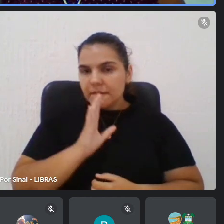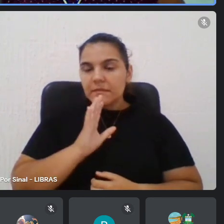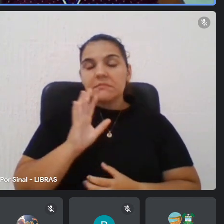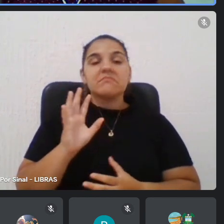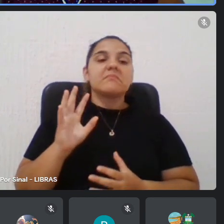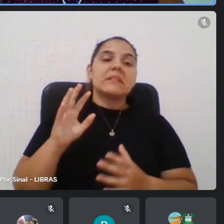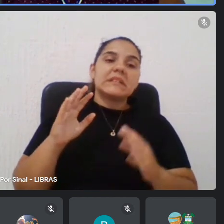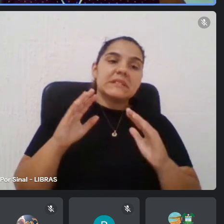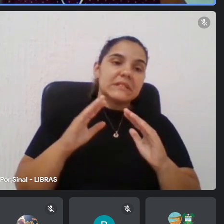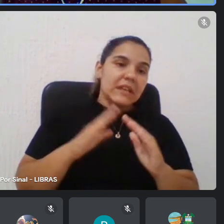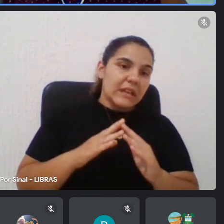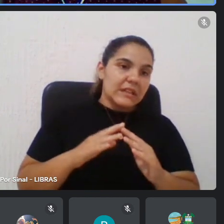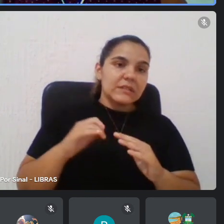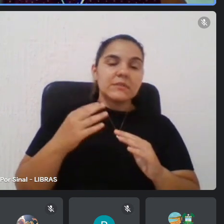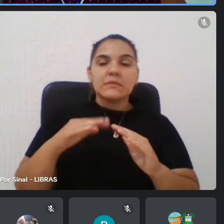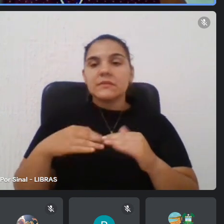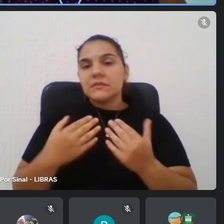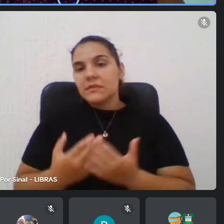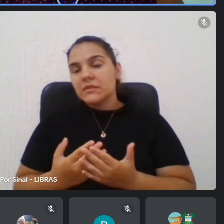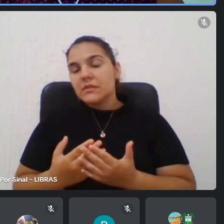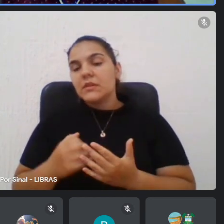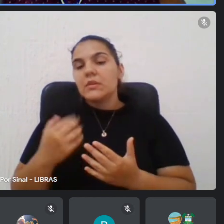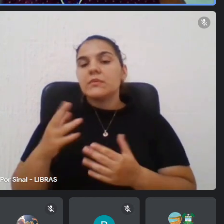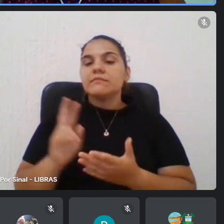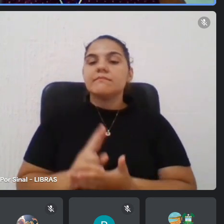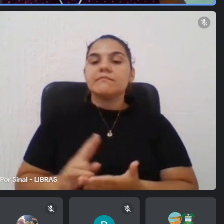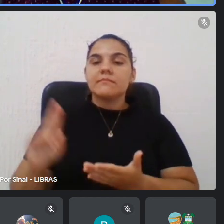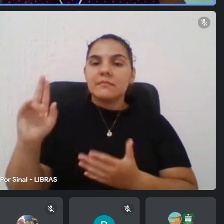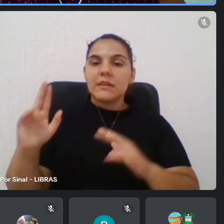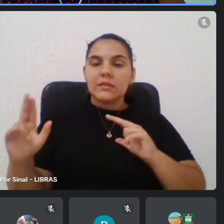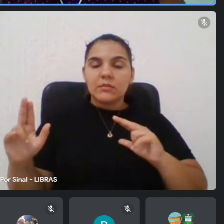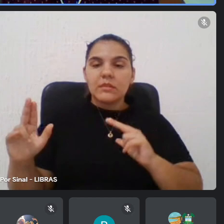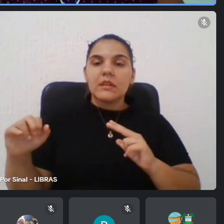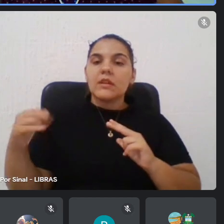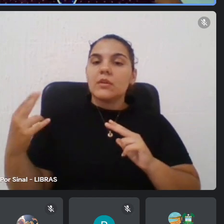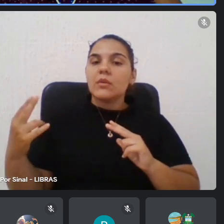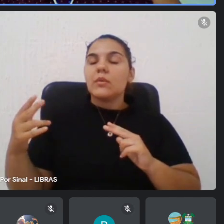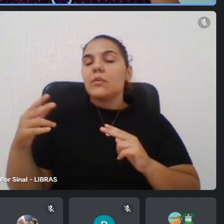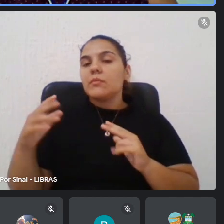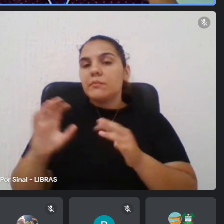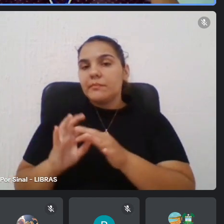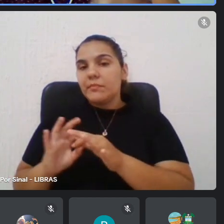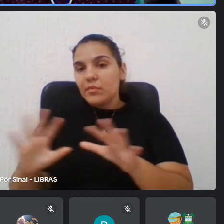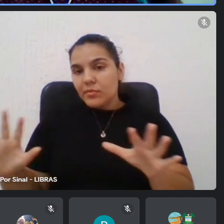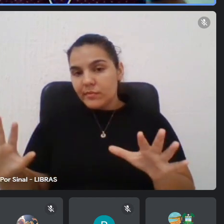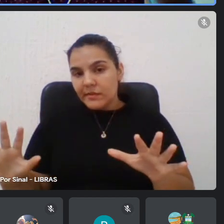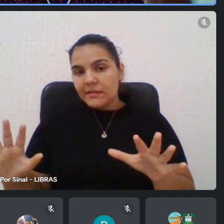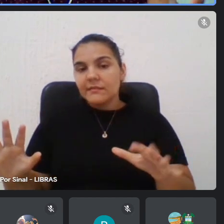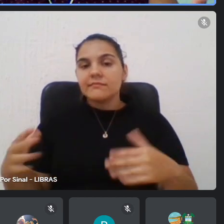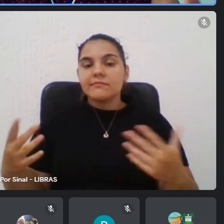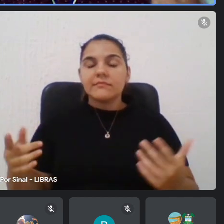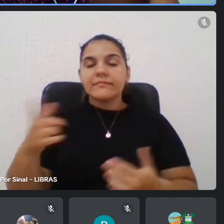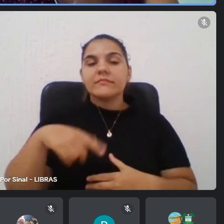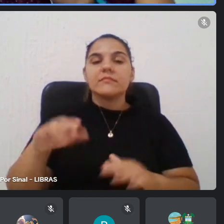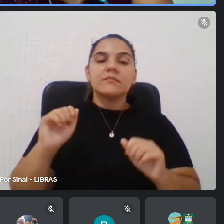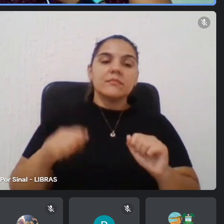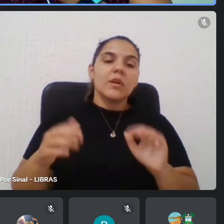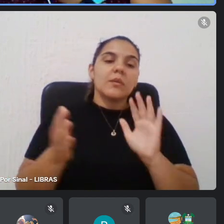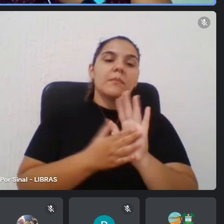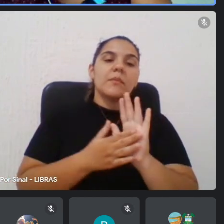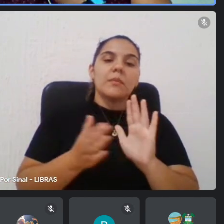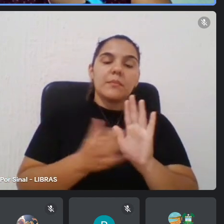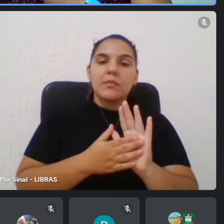em universidades públicas e as privadas que têm estudantes do ProUni, então, vocês podem propor ações dentro de universidades,